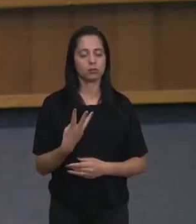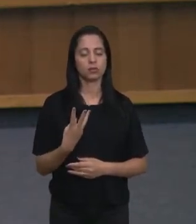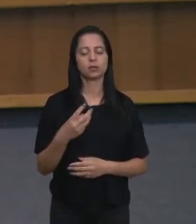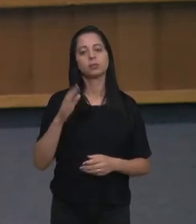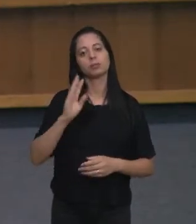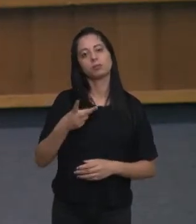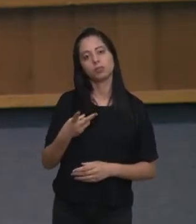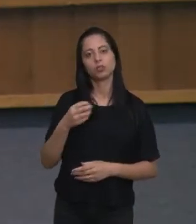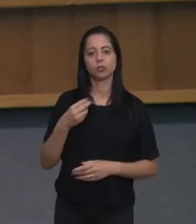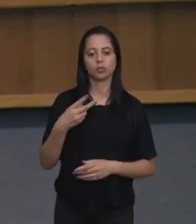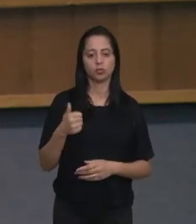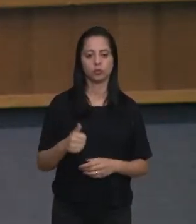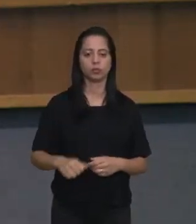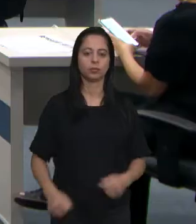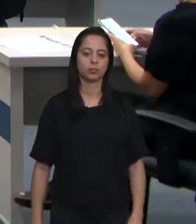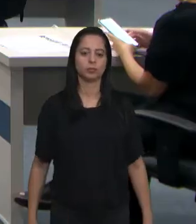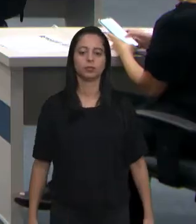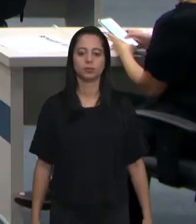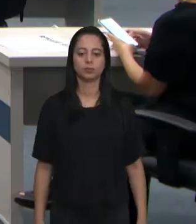12453/2021.